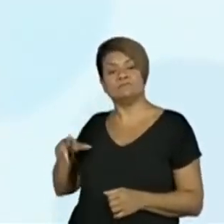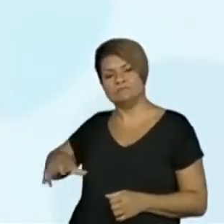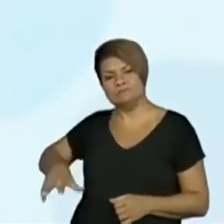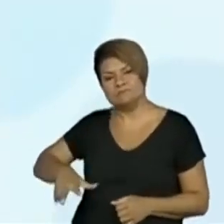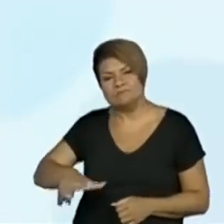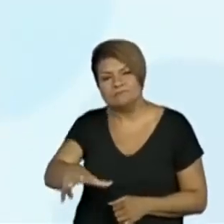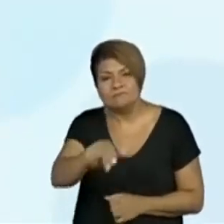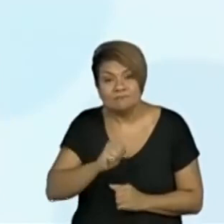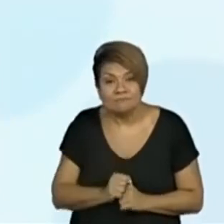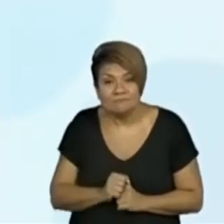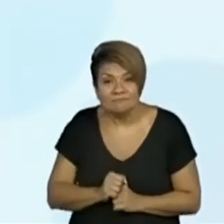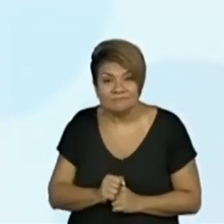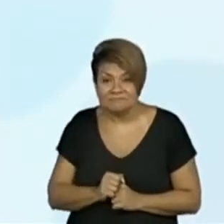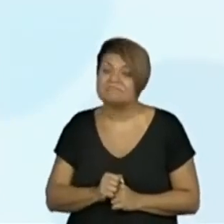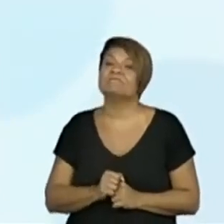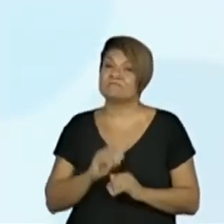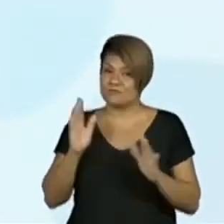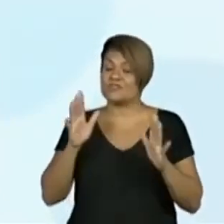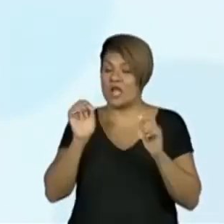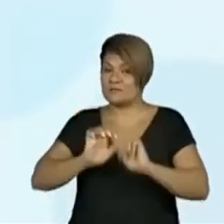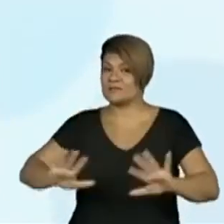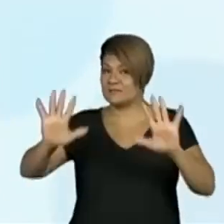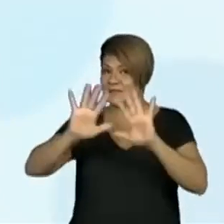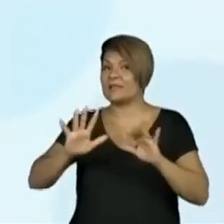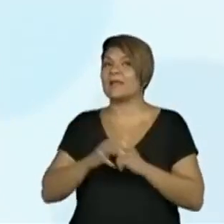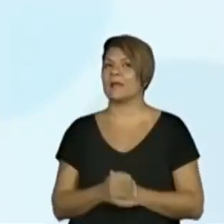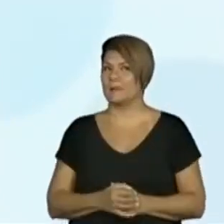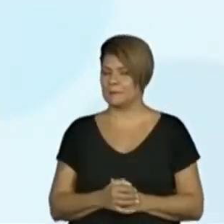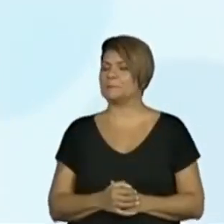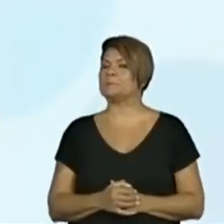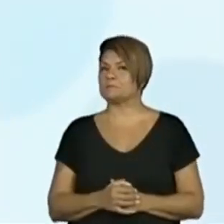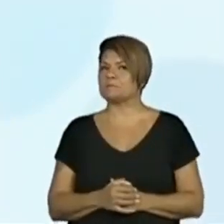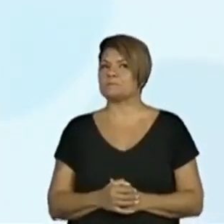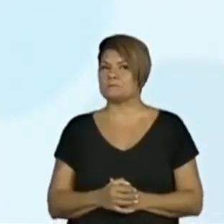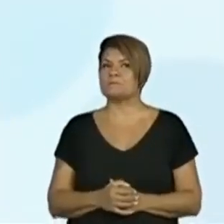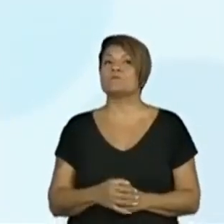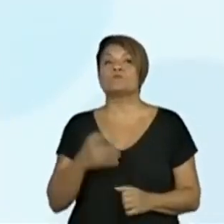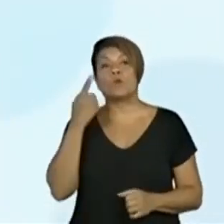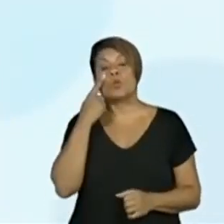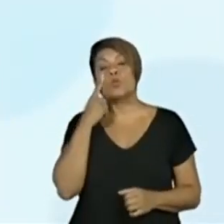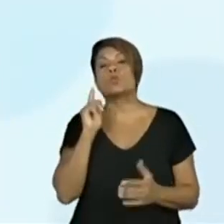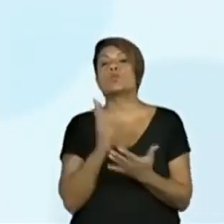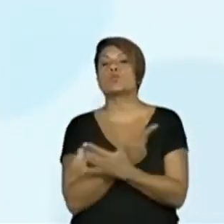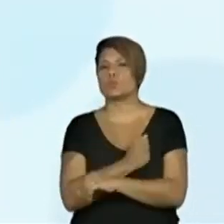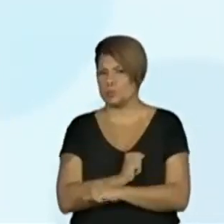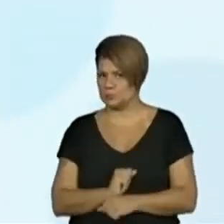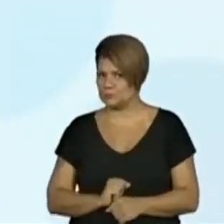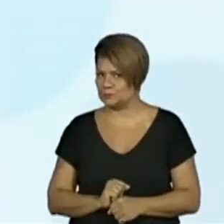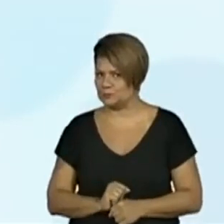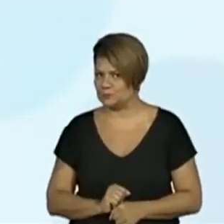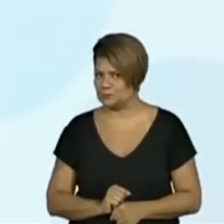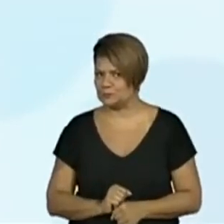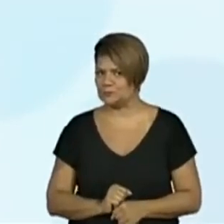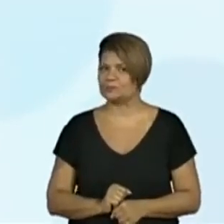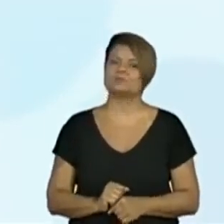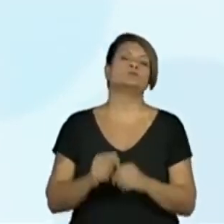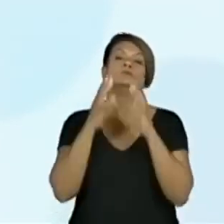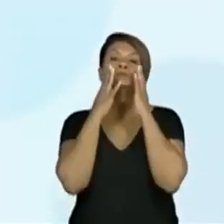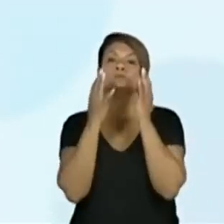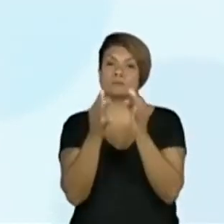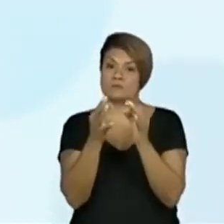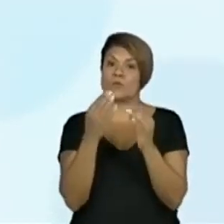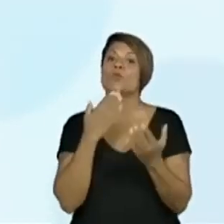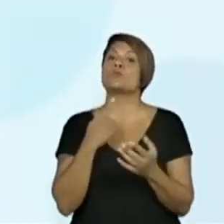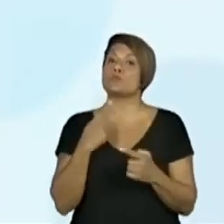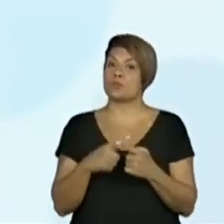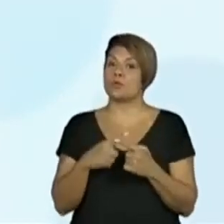professor? O cenário da nossa história já estão aí aparecendo, o nosso cenário. Olha só, o que acontece? Vamos prestar atenção porque vão